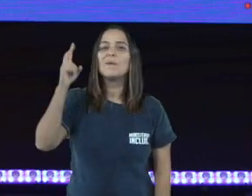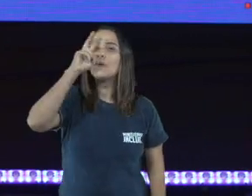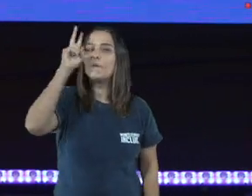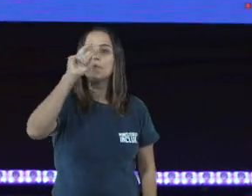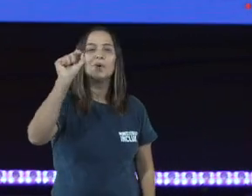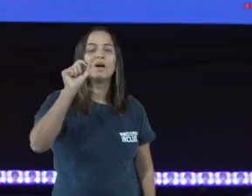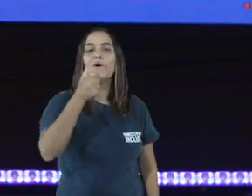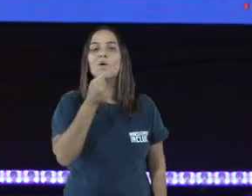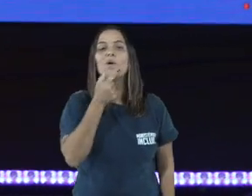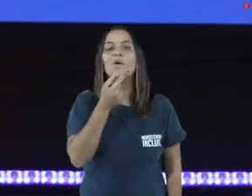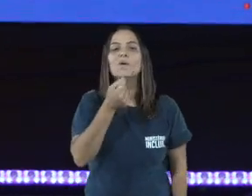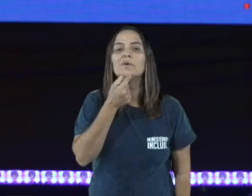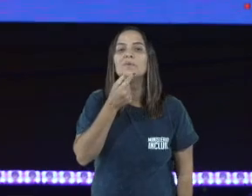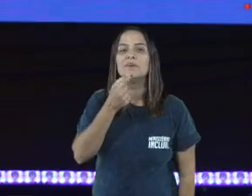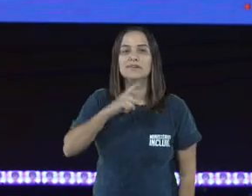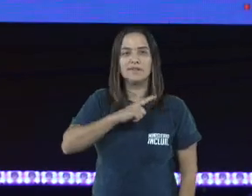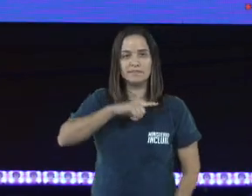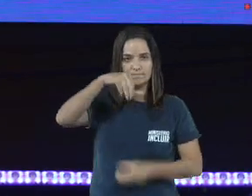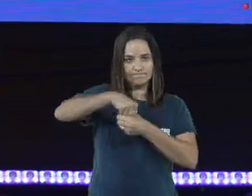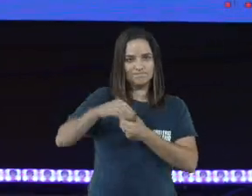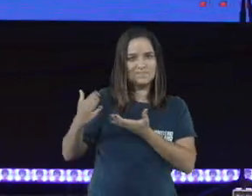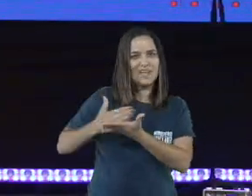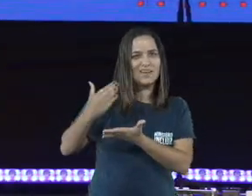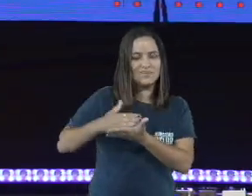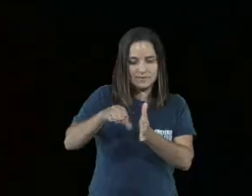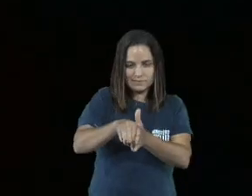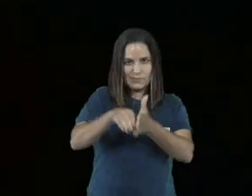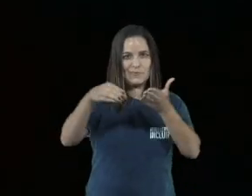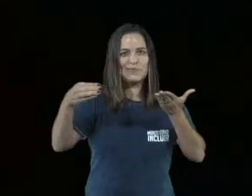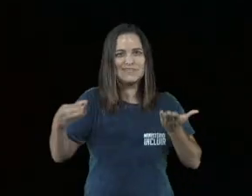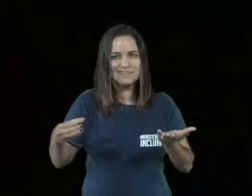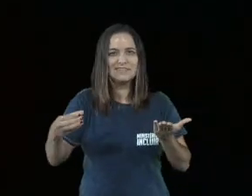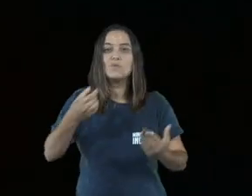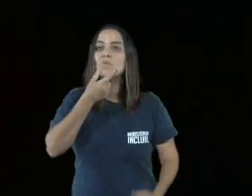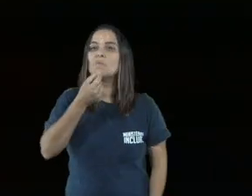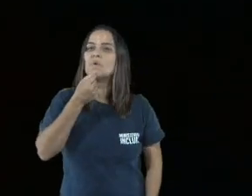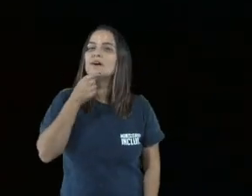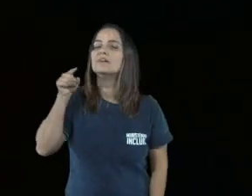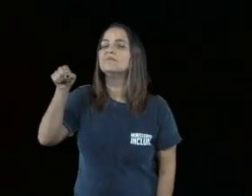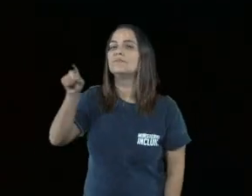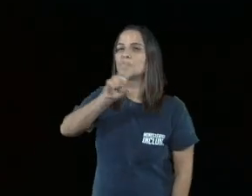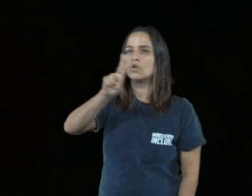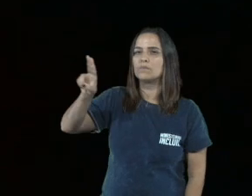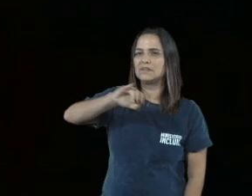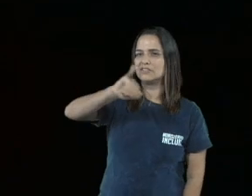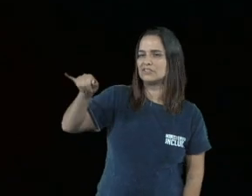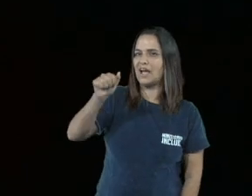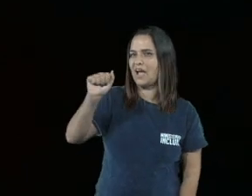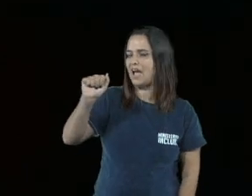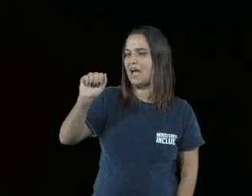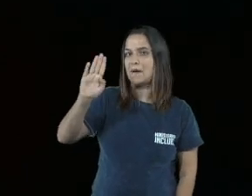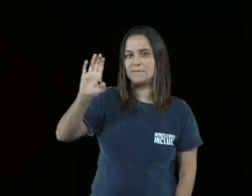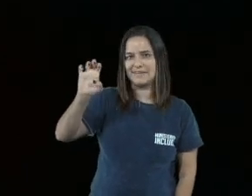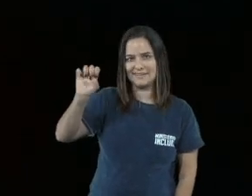4 Jabes você sabe quer dizer Jabes o que causa dores já imaginou um cara nasce daquela época o nome normalmente